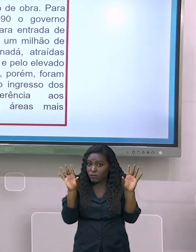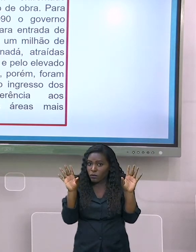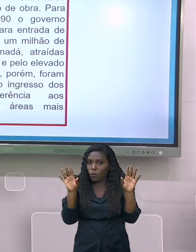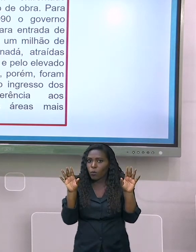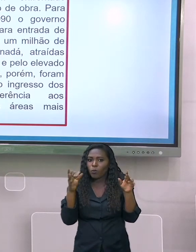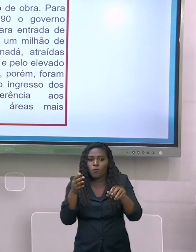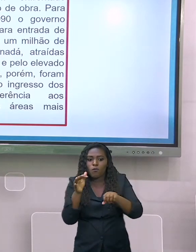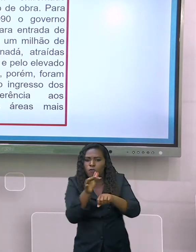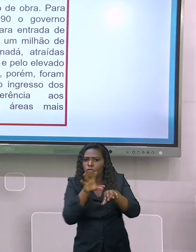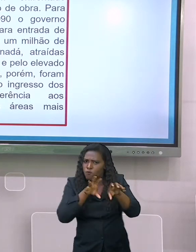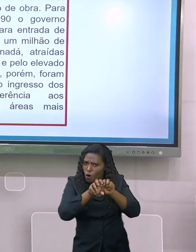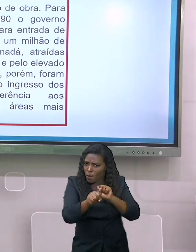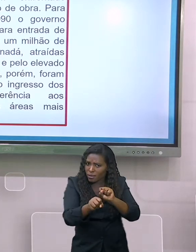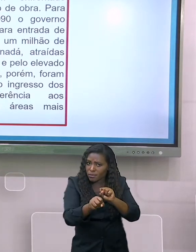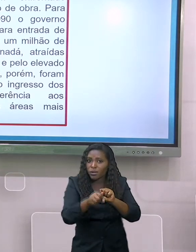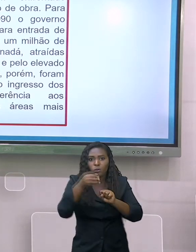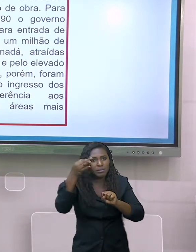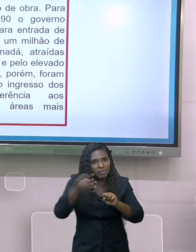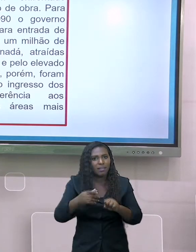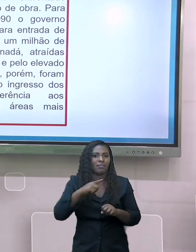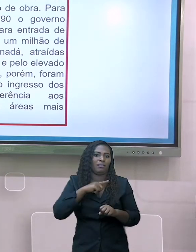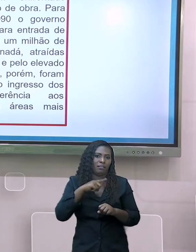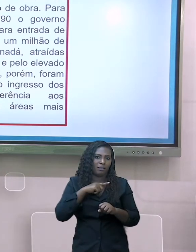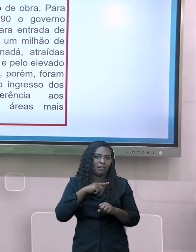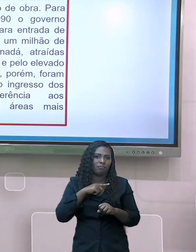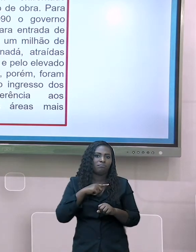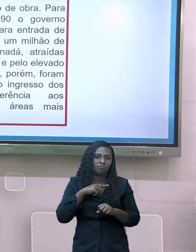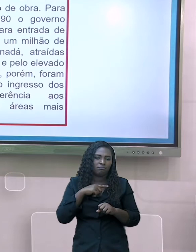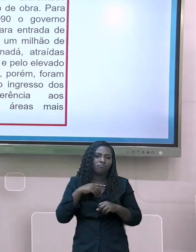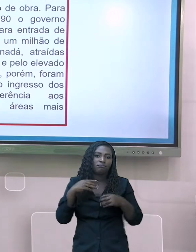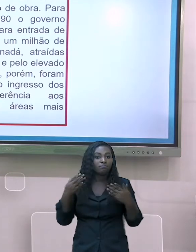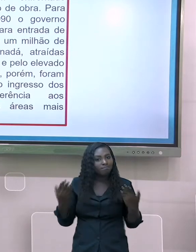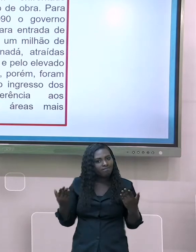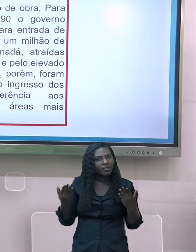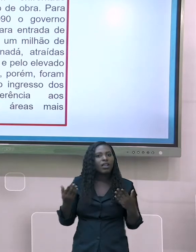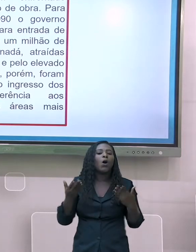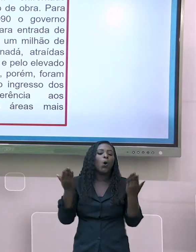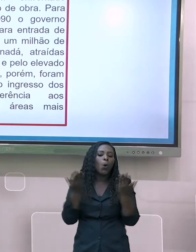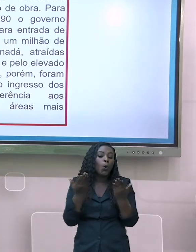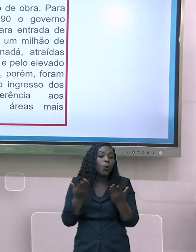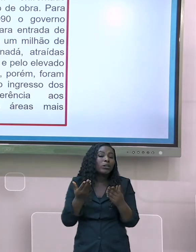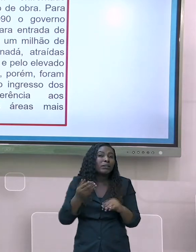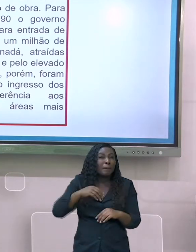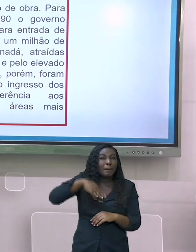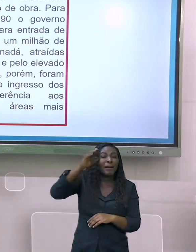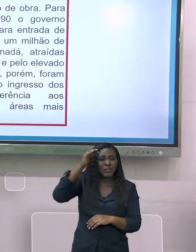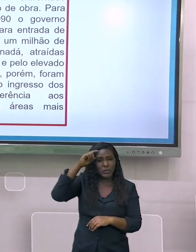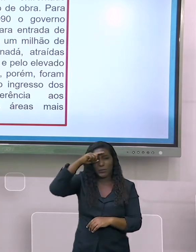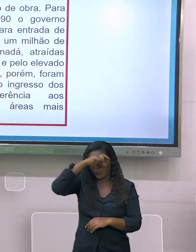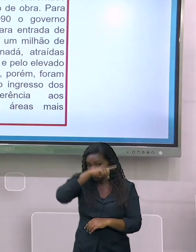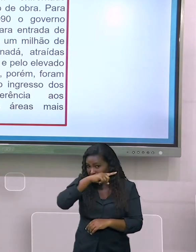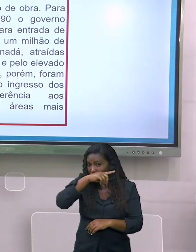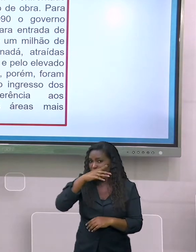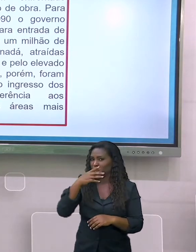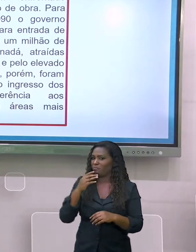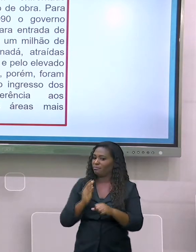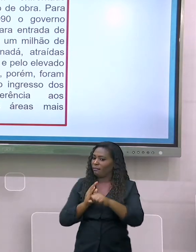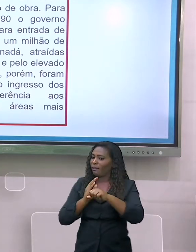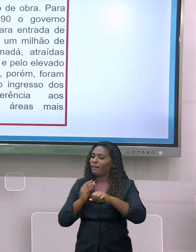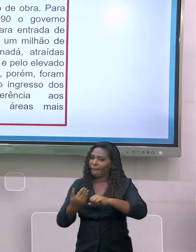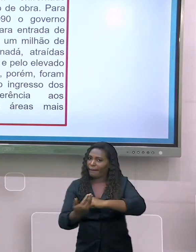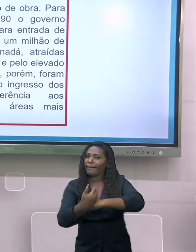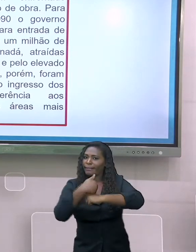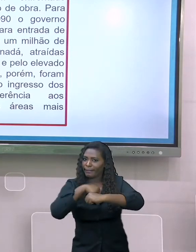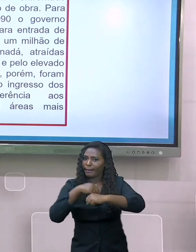Ok? Então, ofereceu algumas facilidades para a entrada de imigrantes. Com isso, cerca de 1 milhão